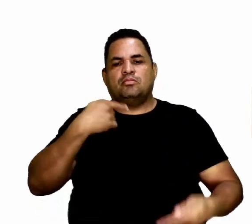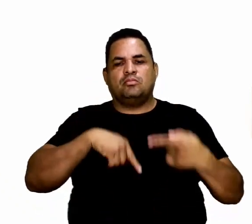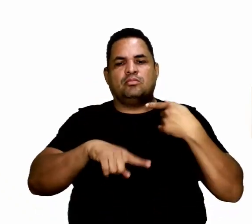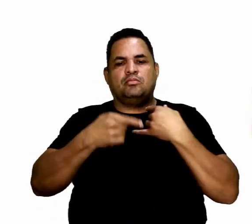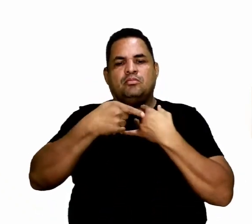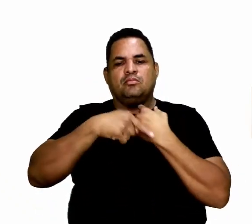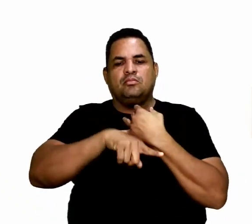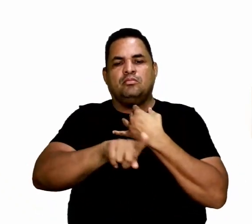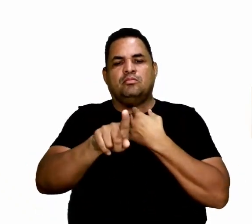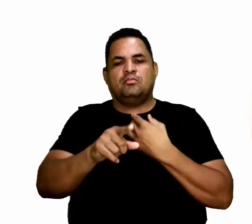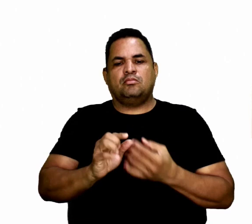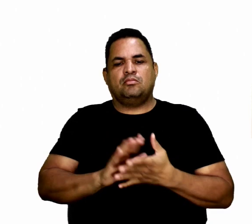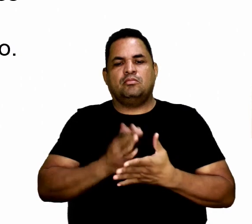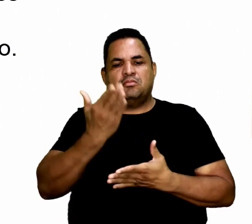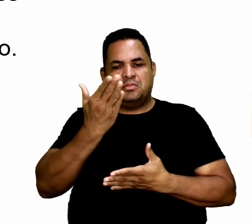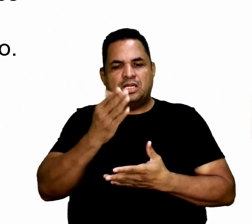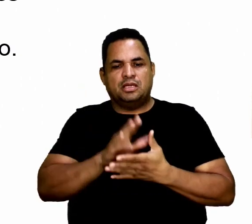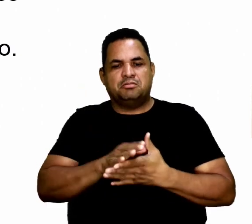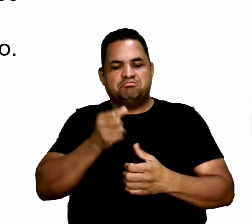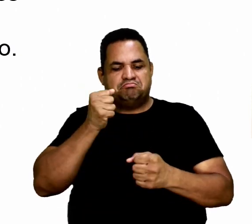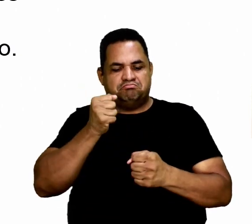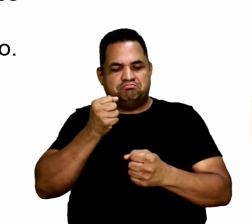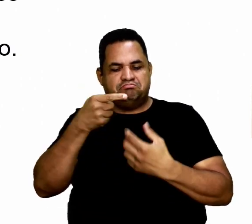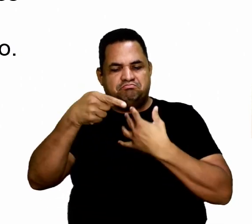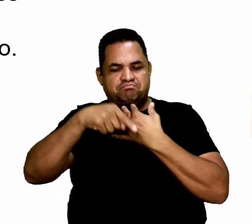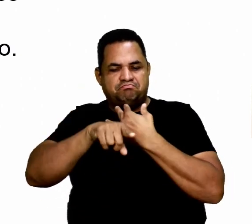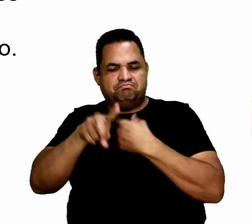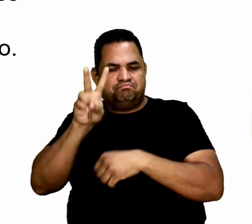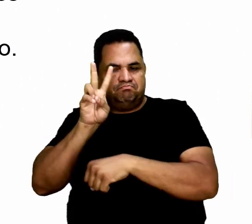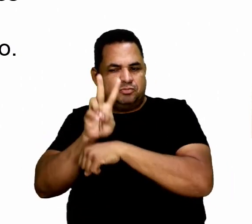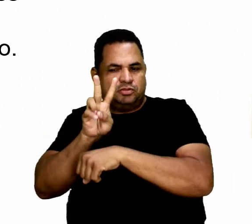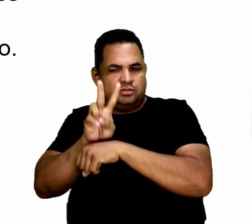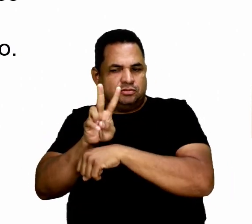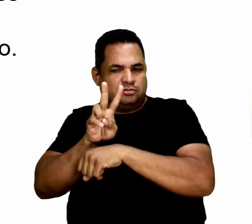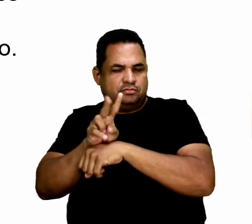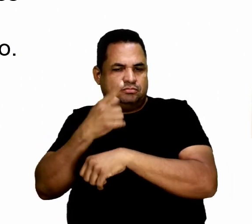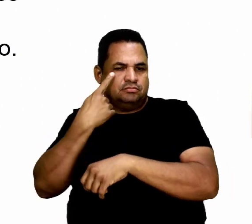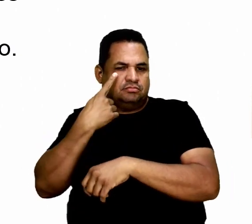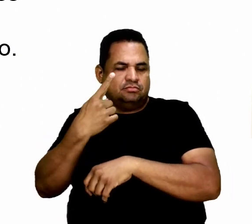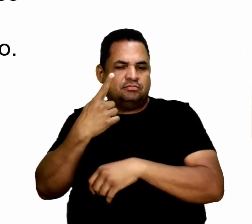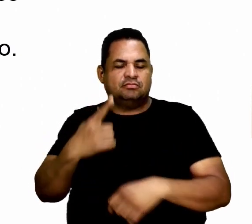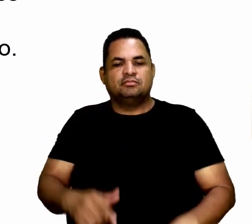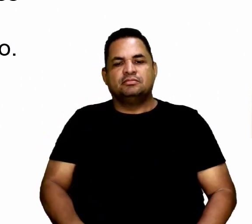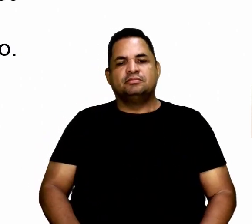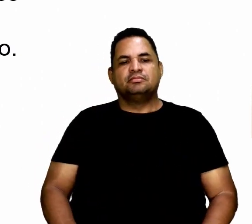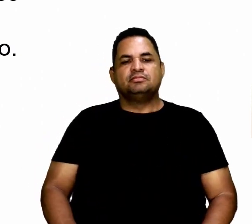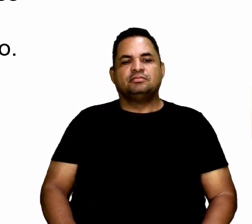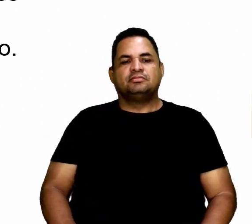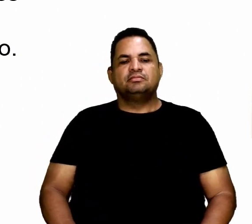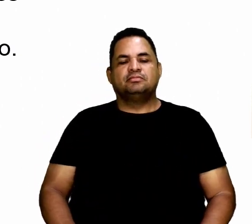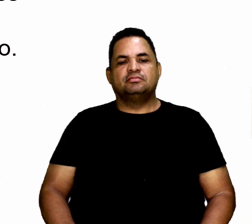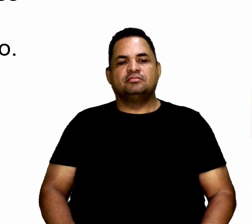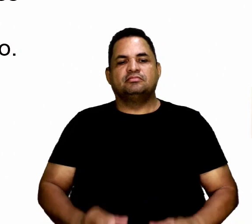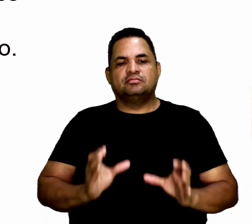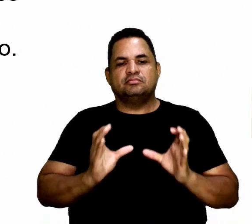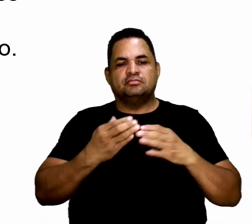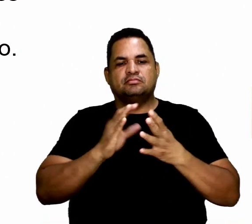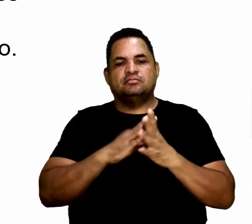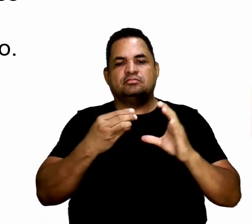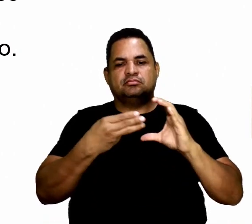um bichinho aqui com escudo, né? Então, justamente ali fazendo a referência... defensor na área, né? É o conjunto de células, de